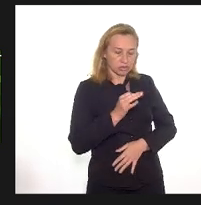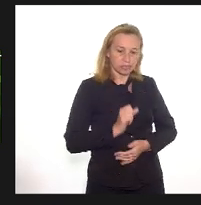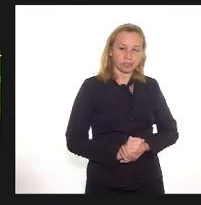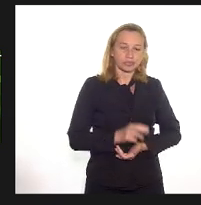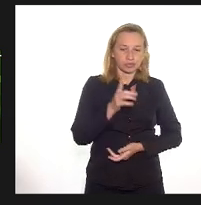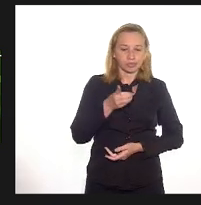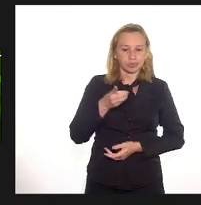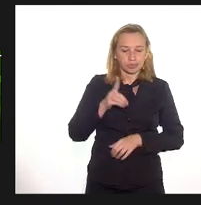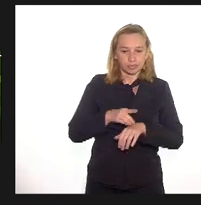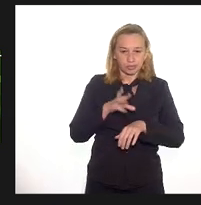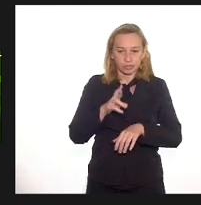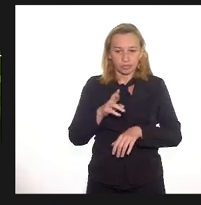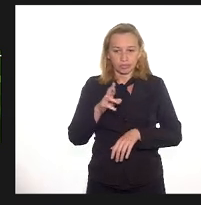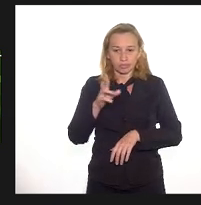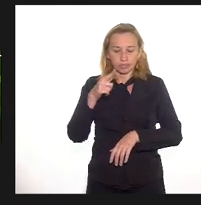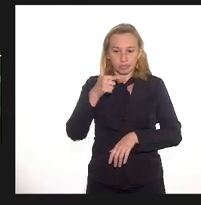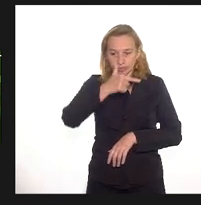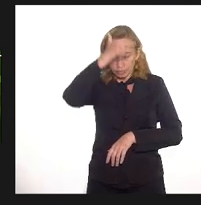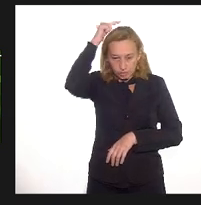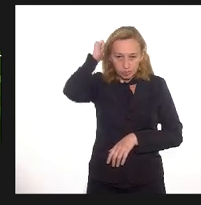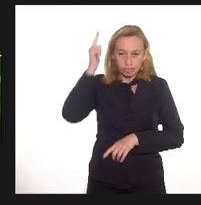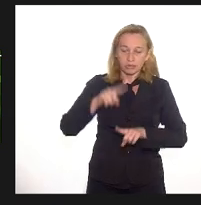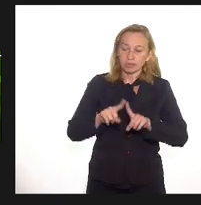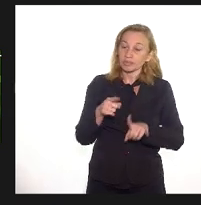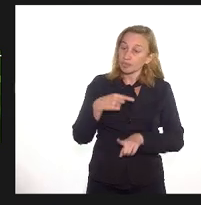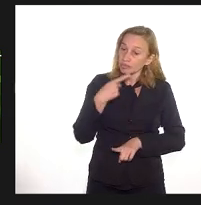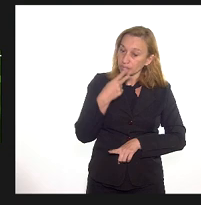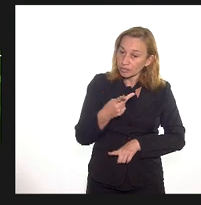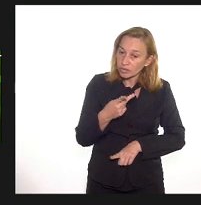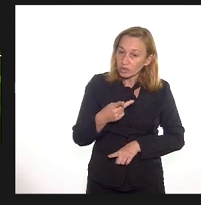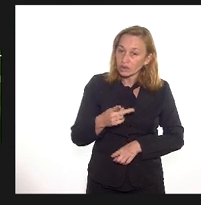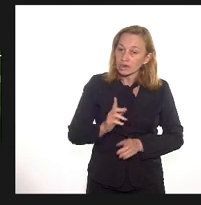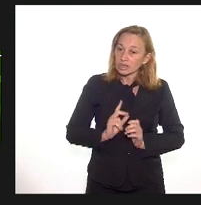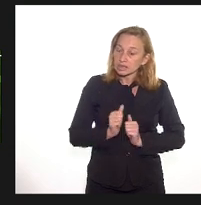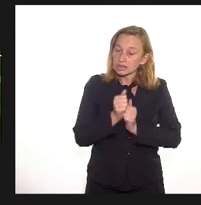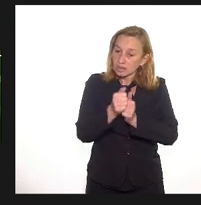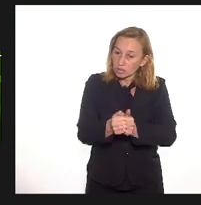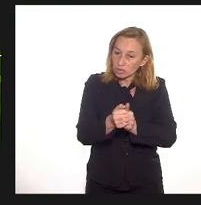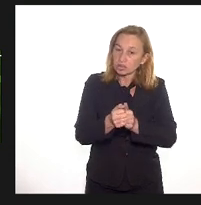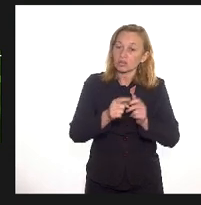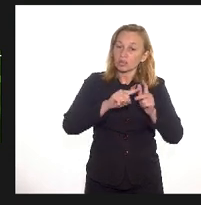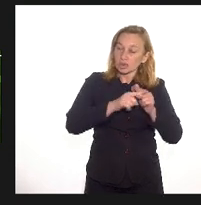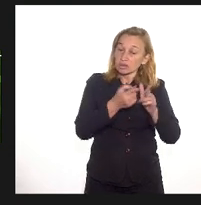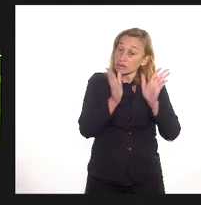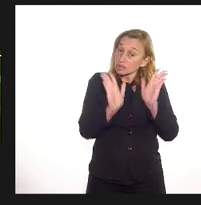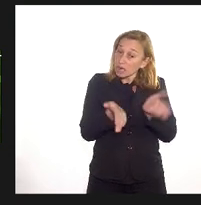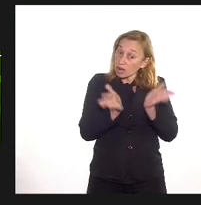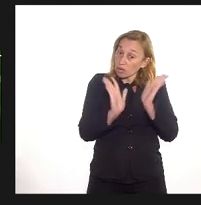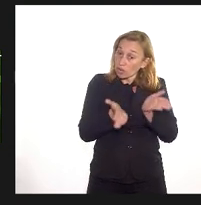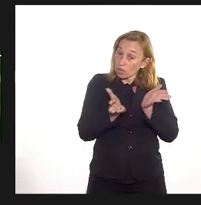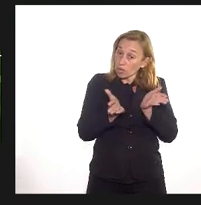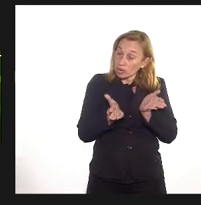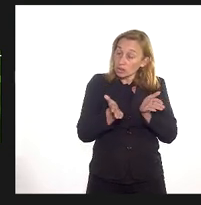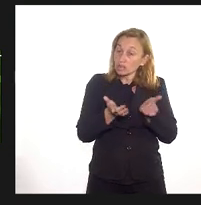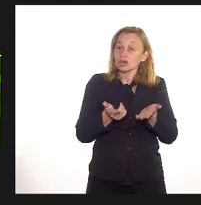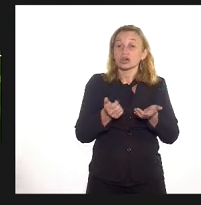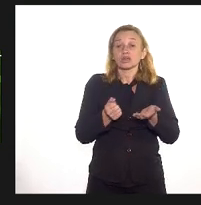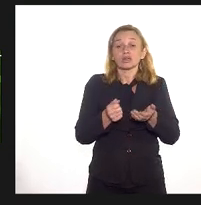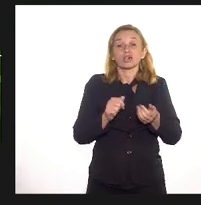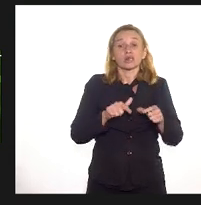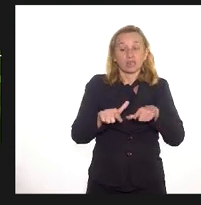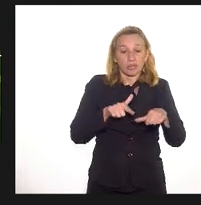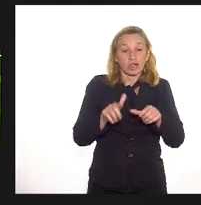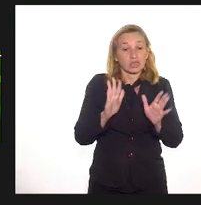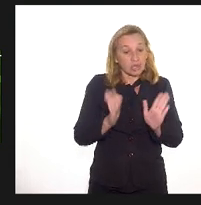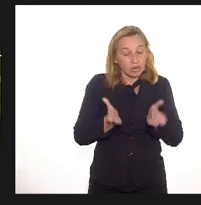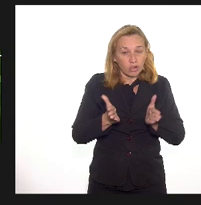Luiz Paulo, é isso, mas, de novo, reforço, seguindo a regulação atual, né? Prática conforme a regulação